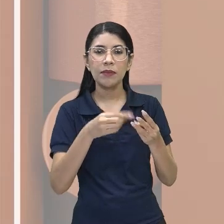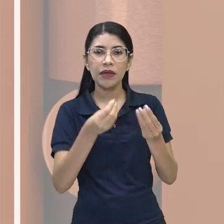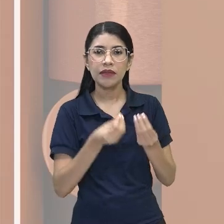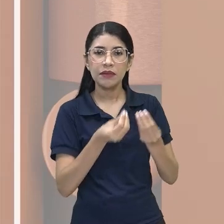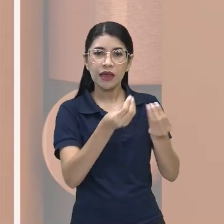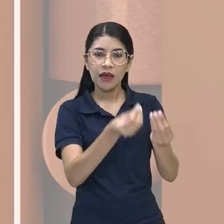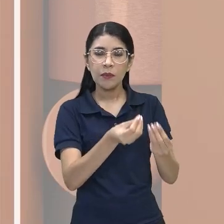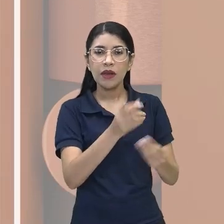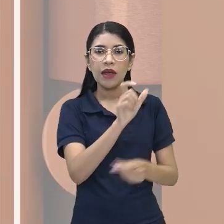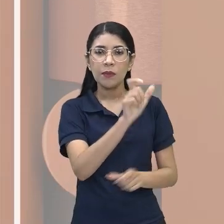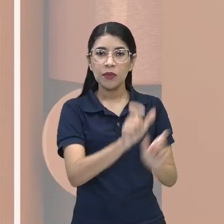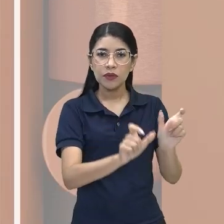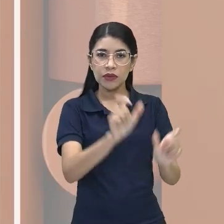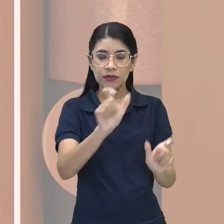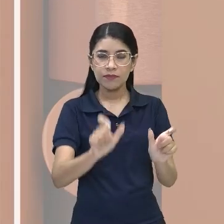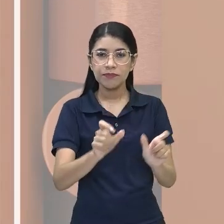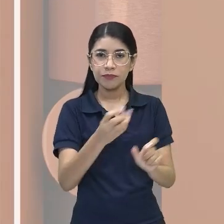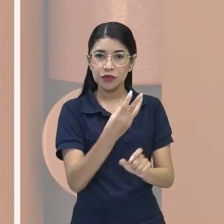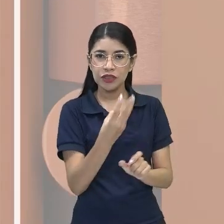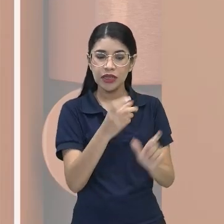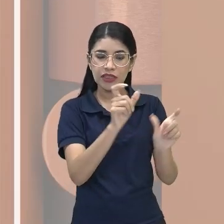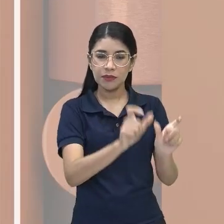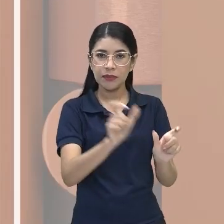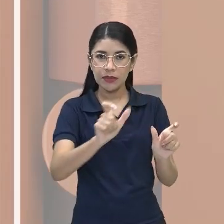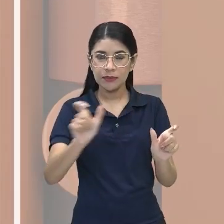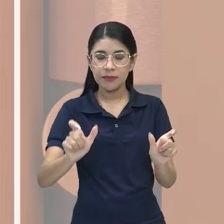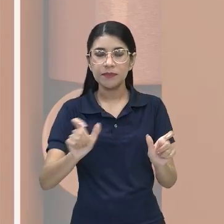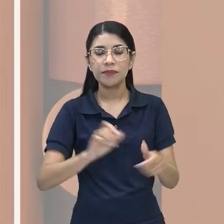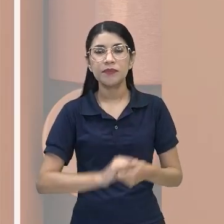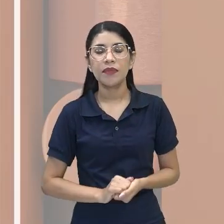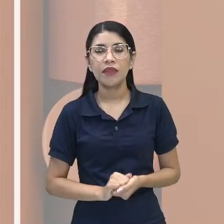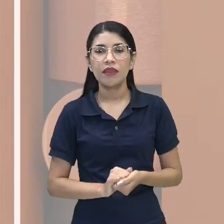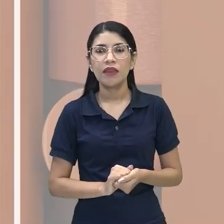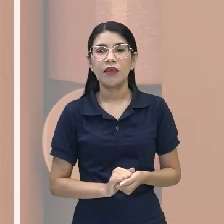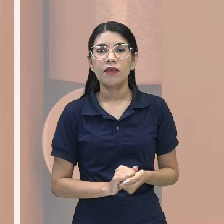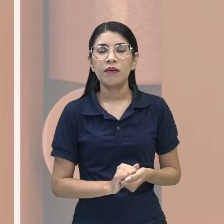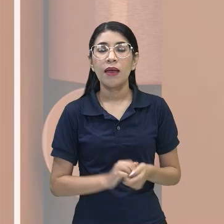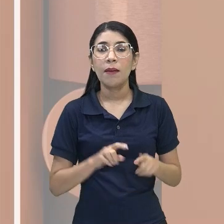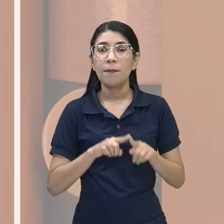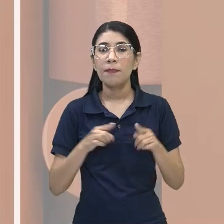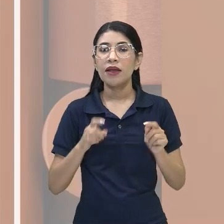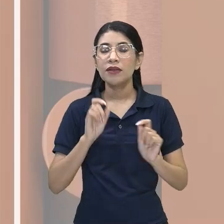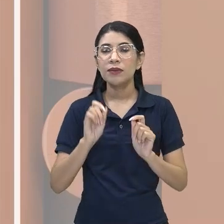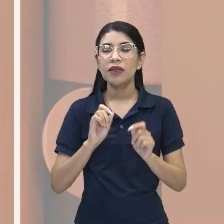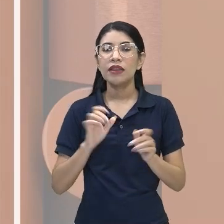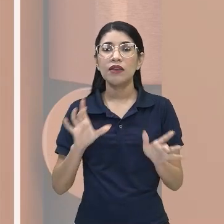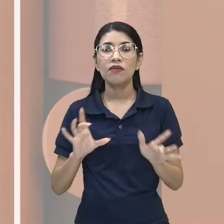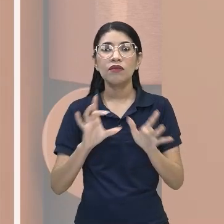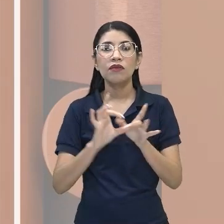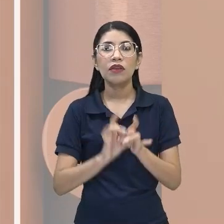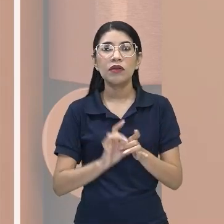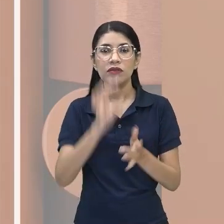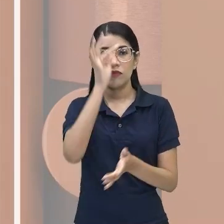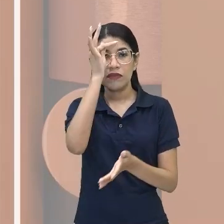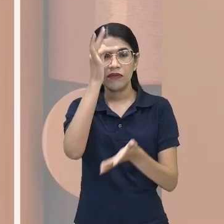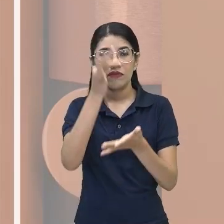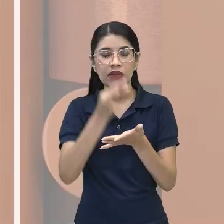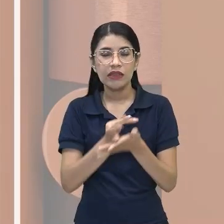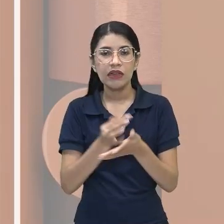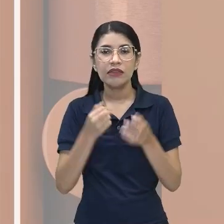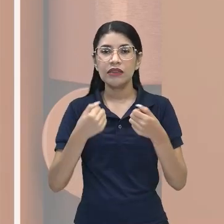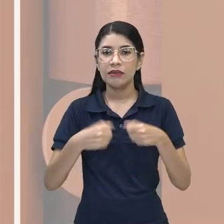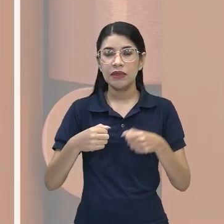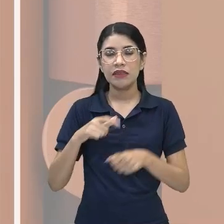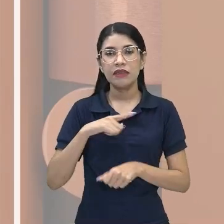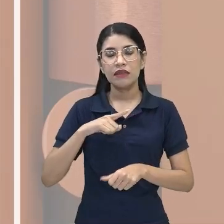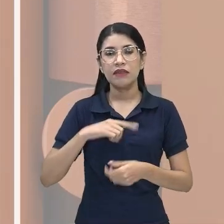doa essa porção territorial para esses senhores, sob ali um chamado vínculo de fidelidade.